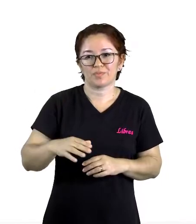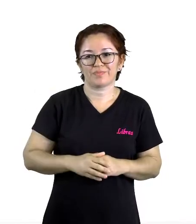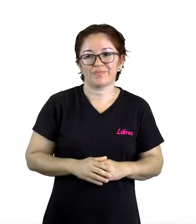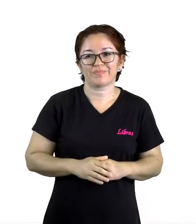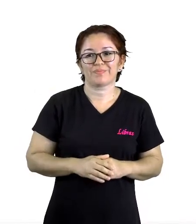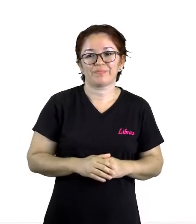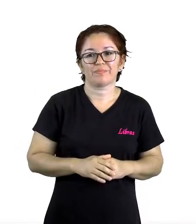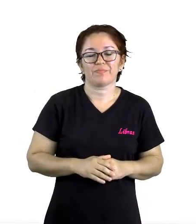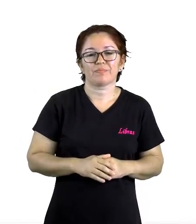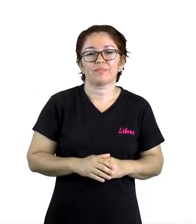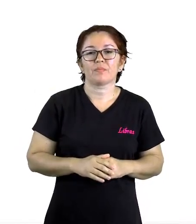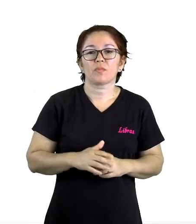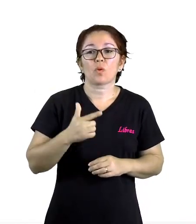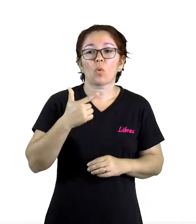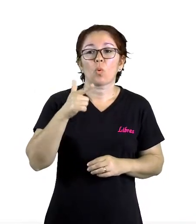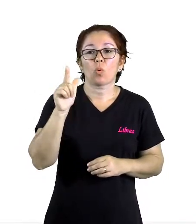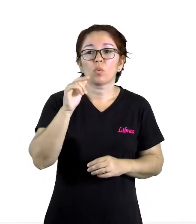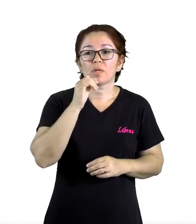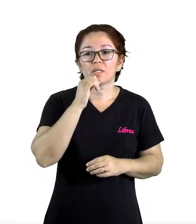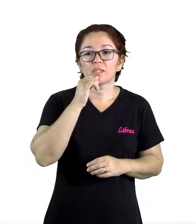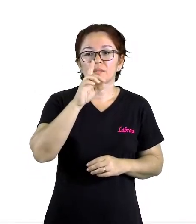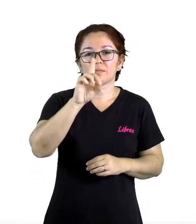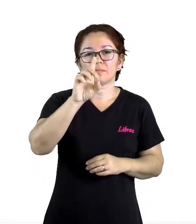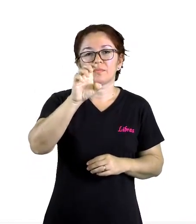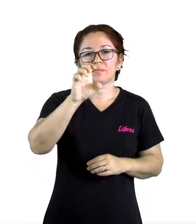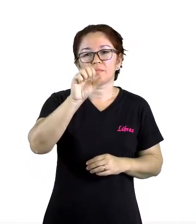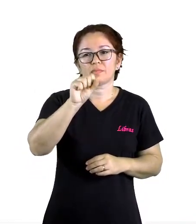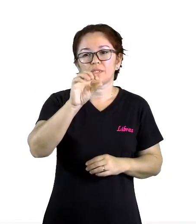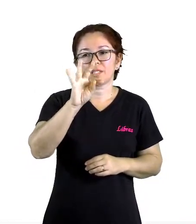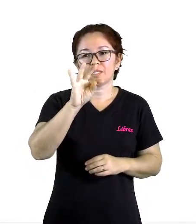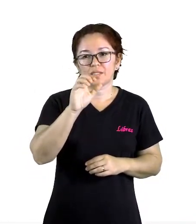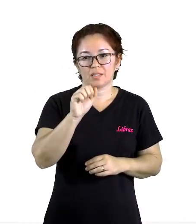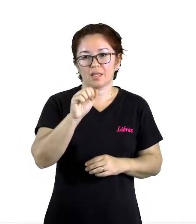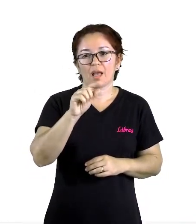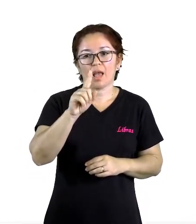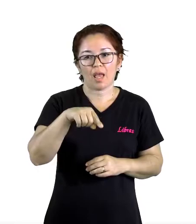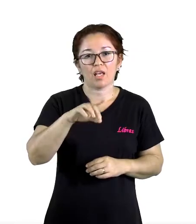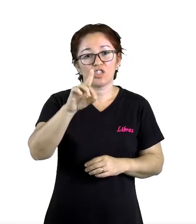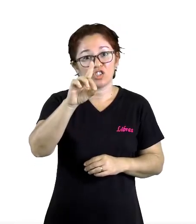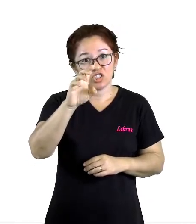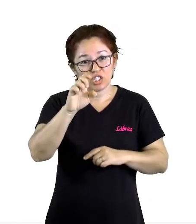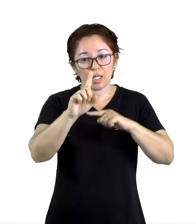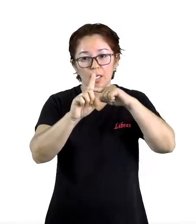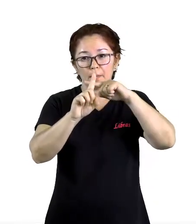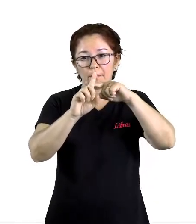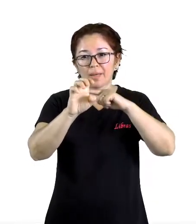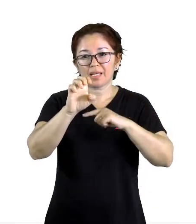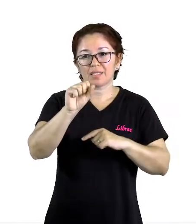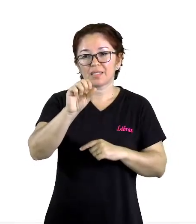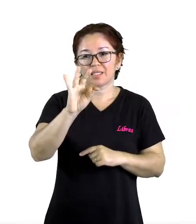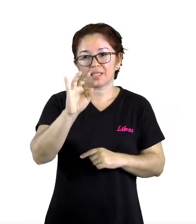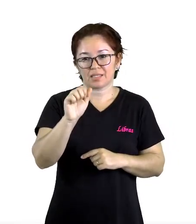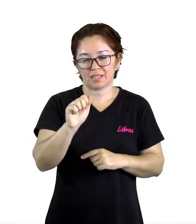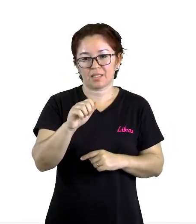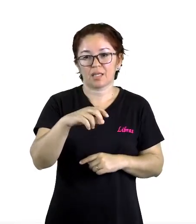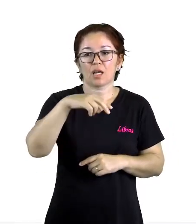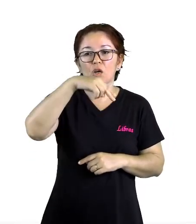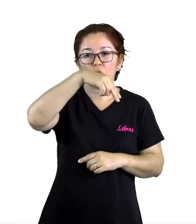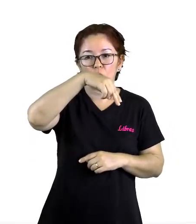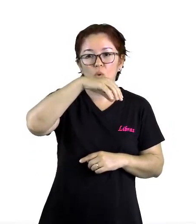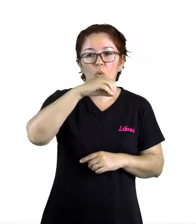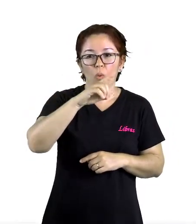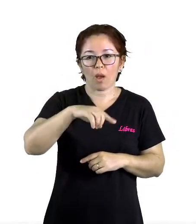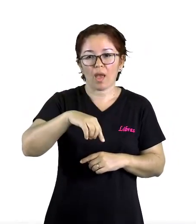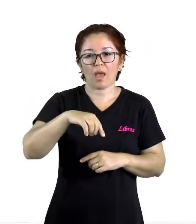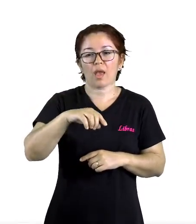o dum. Desta, de mais esta. No, em mais